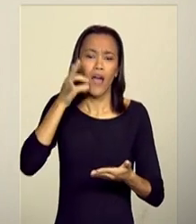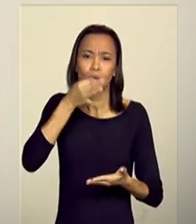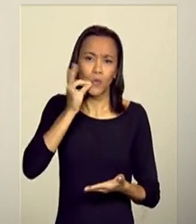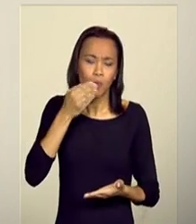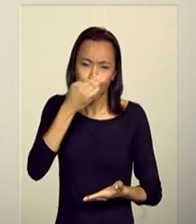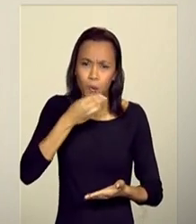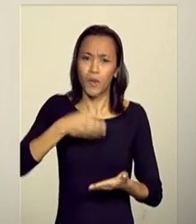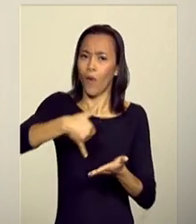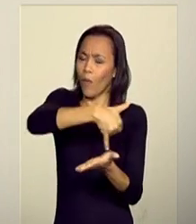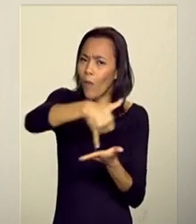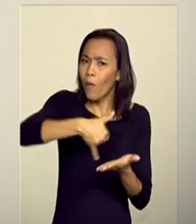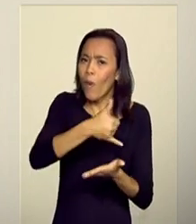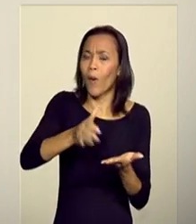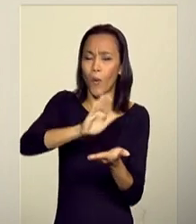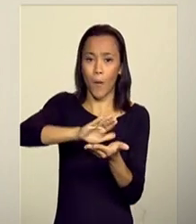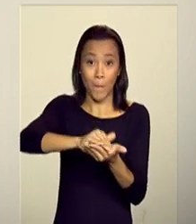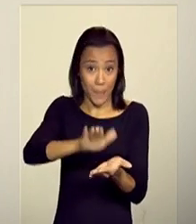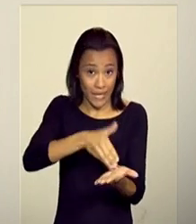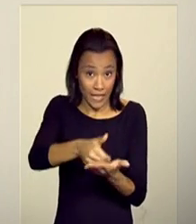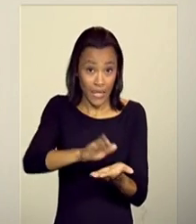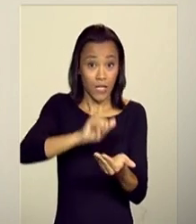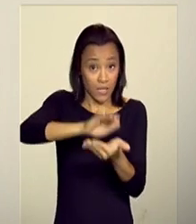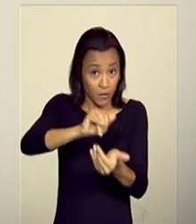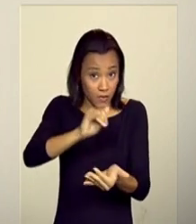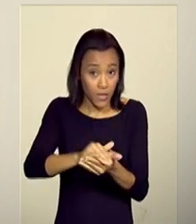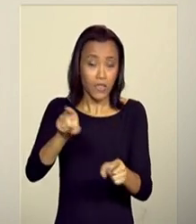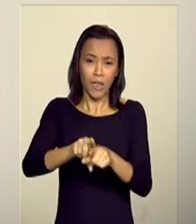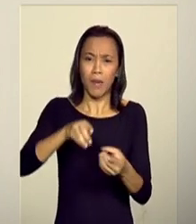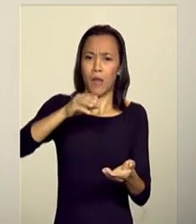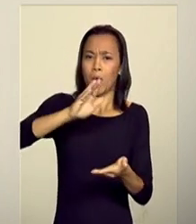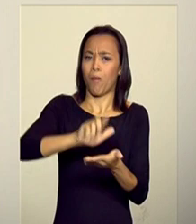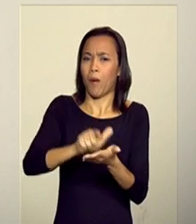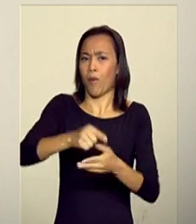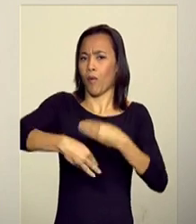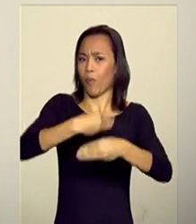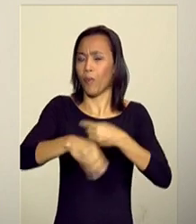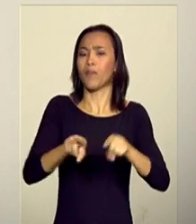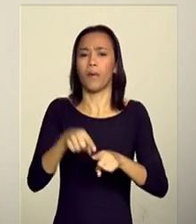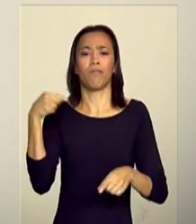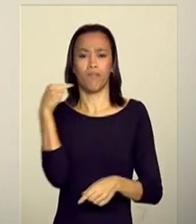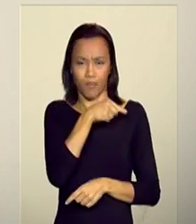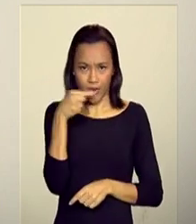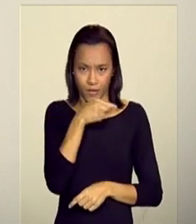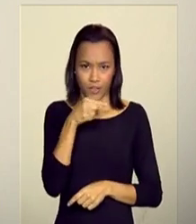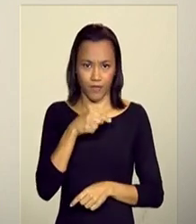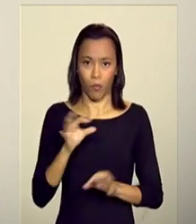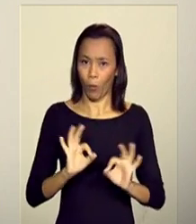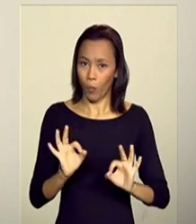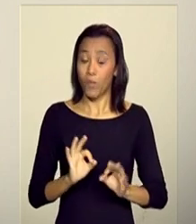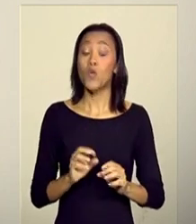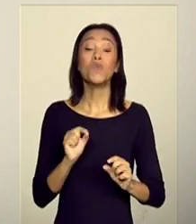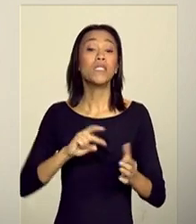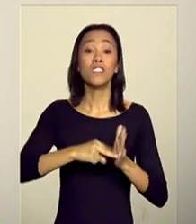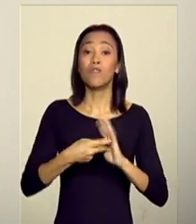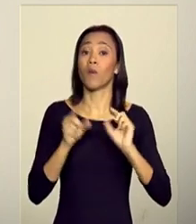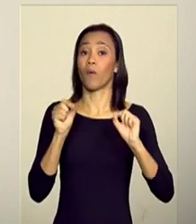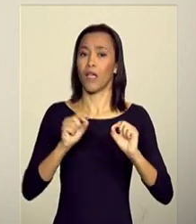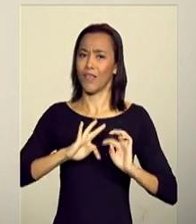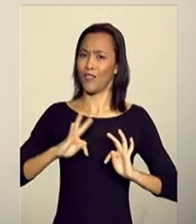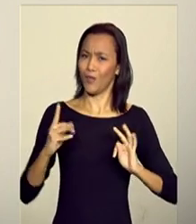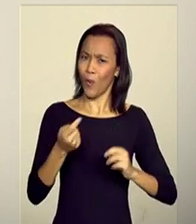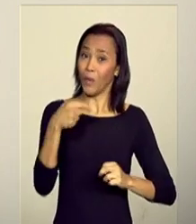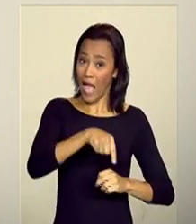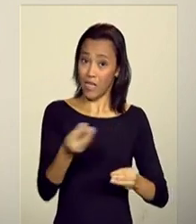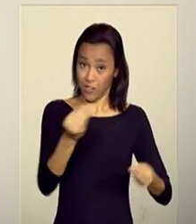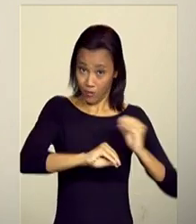açúcar o óleo de cozinha manteiga o sabonete o papel higiênico e a pasta de dente o que significa que